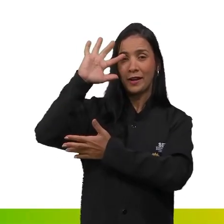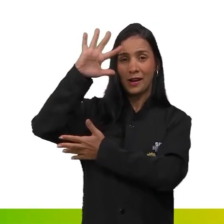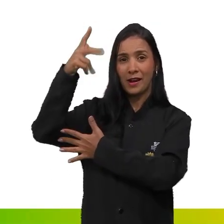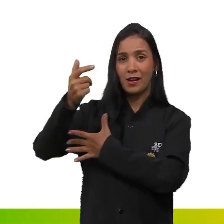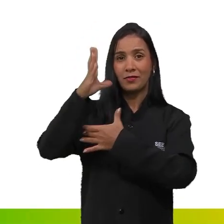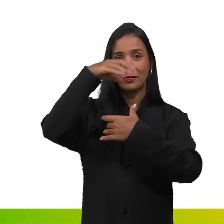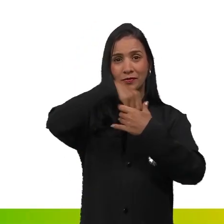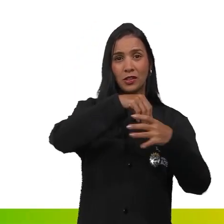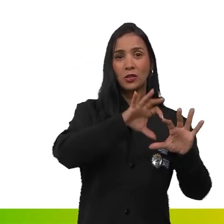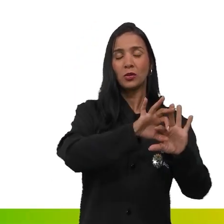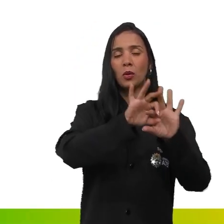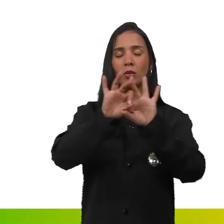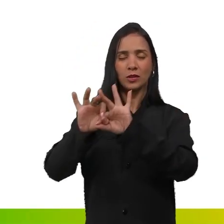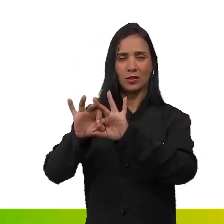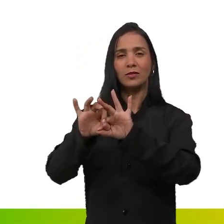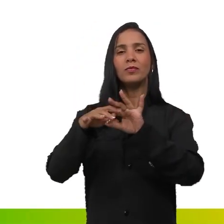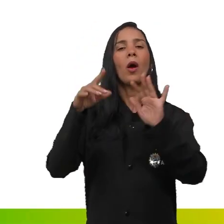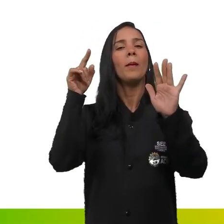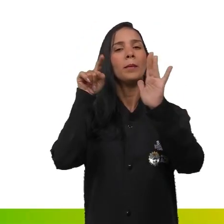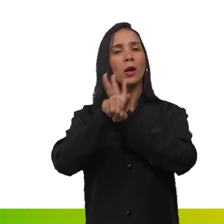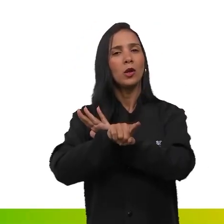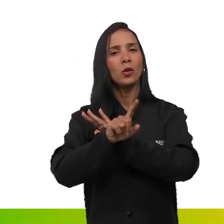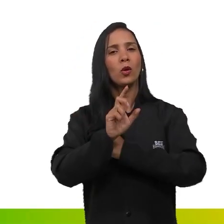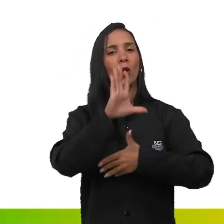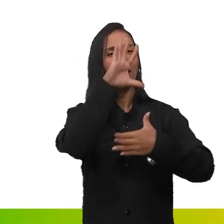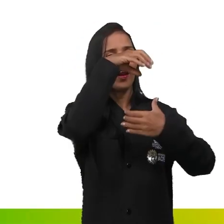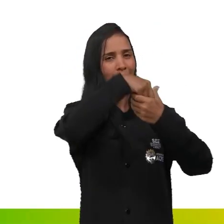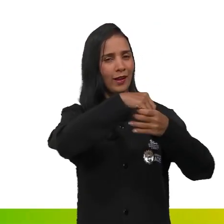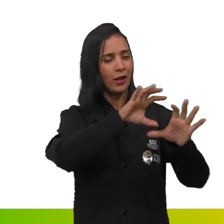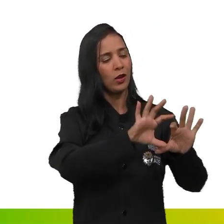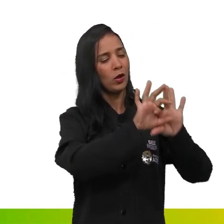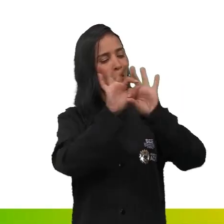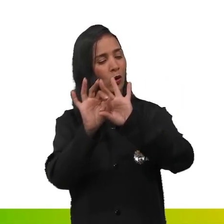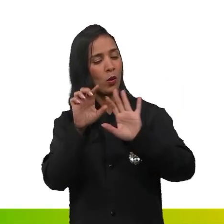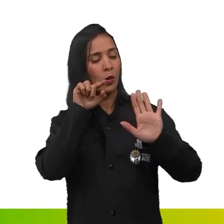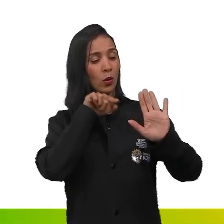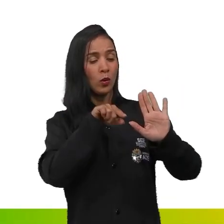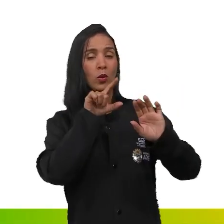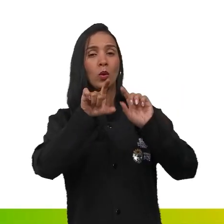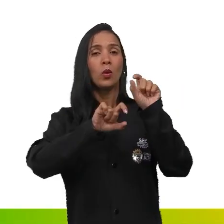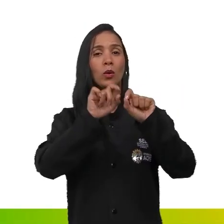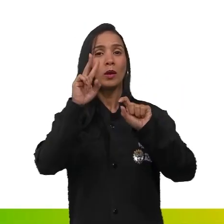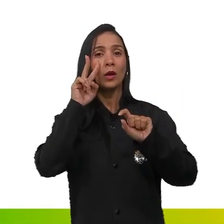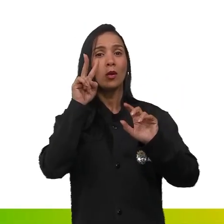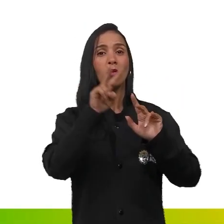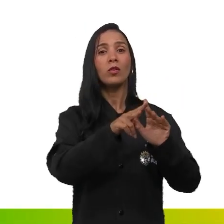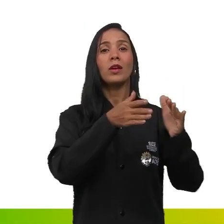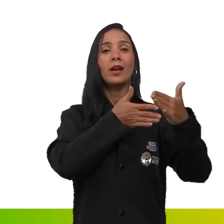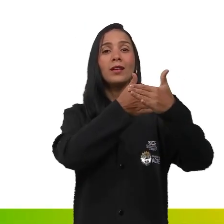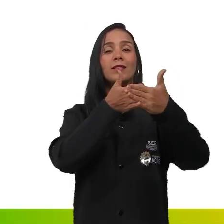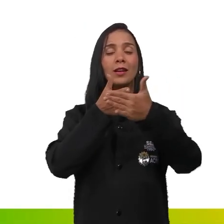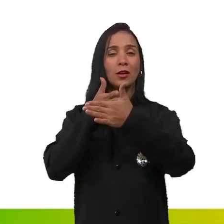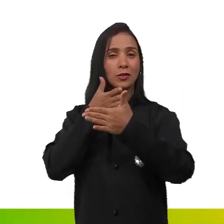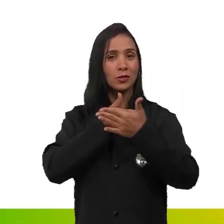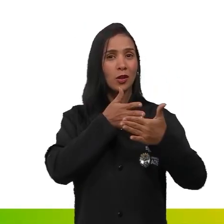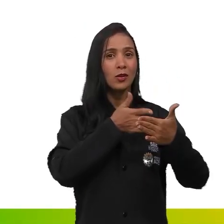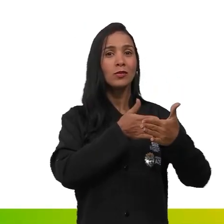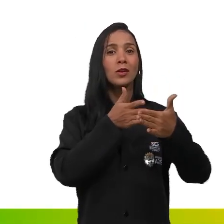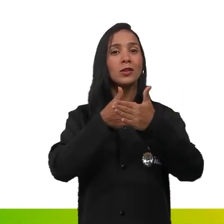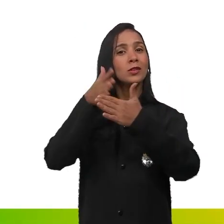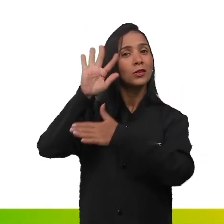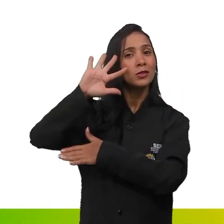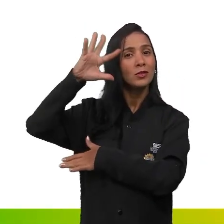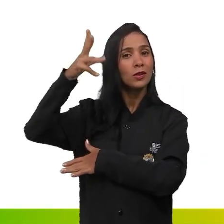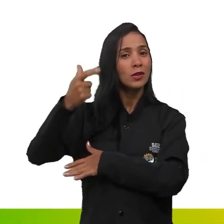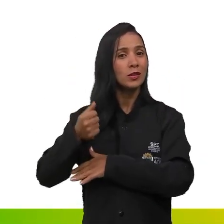E dentro desse contexto da geopolítica mundial, o que a gente viu como desafio no continente africano? Vou até